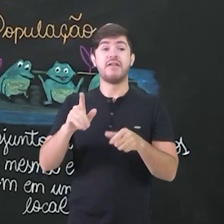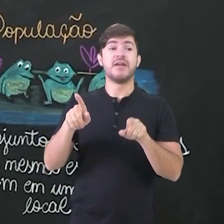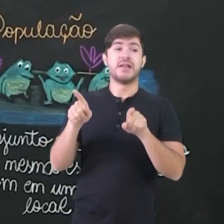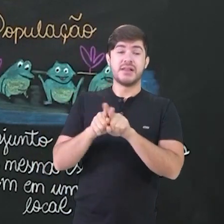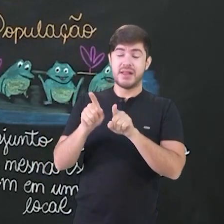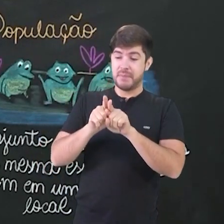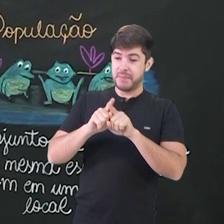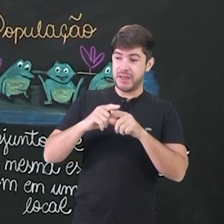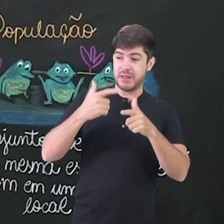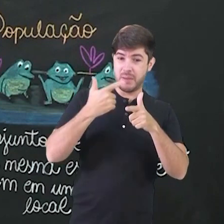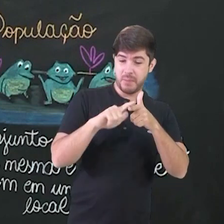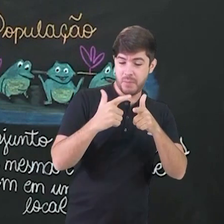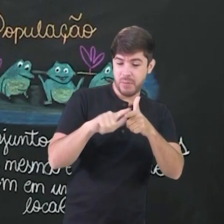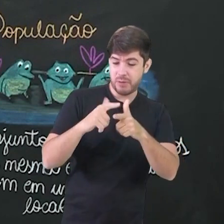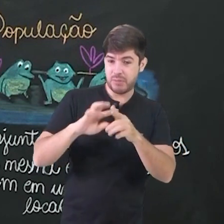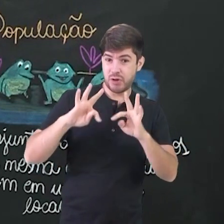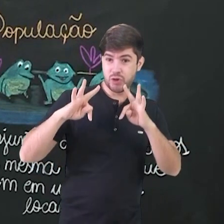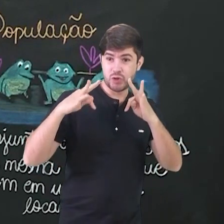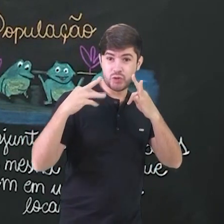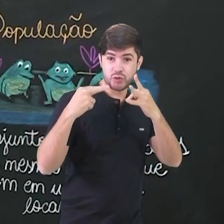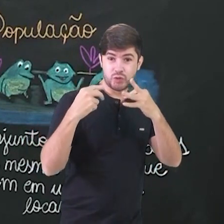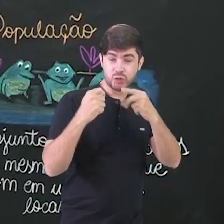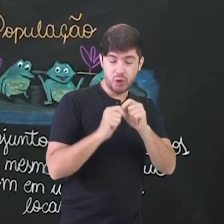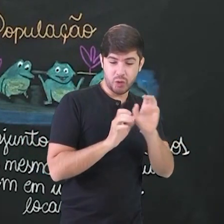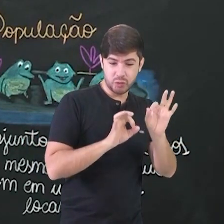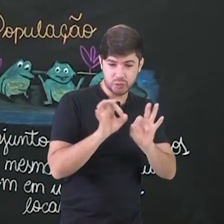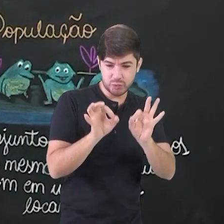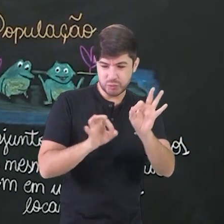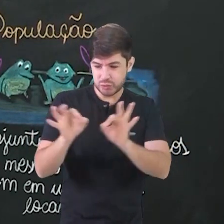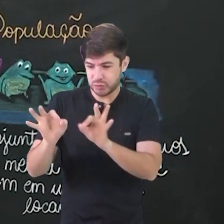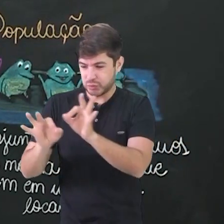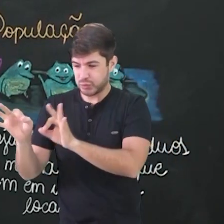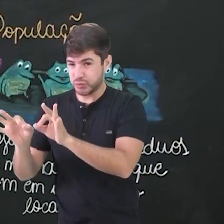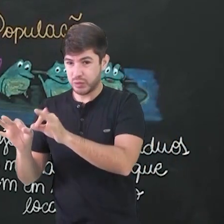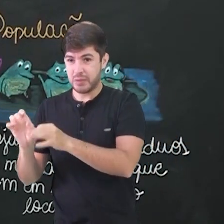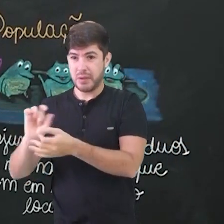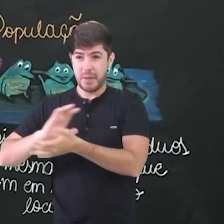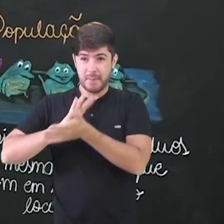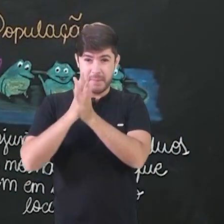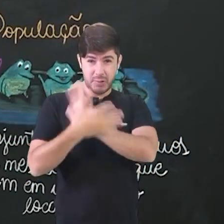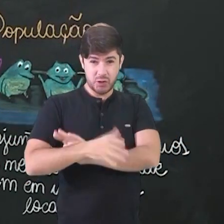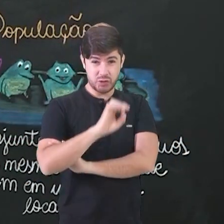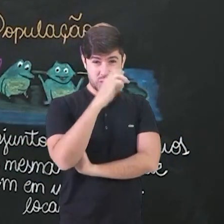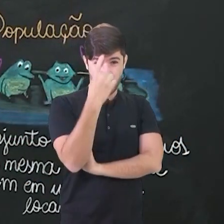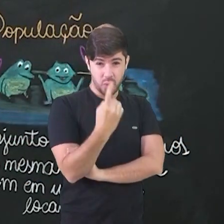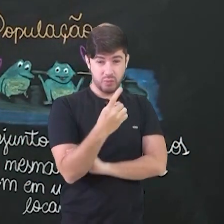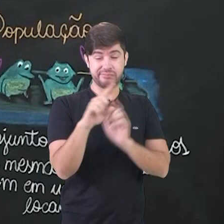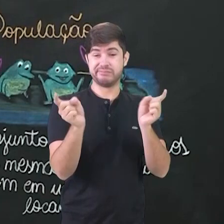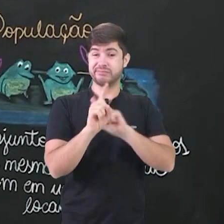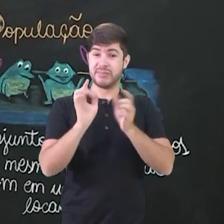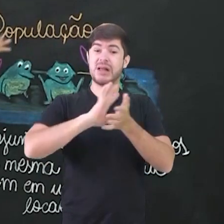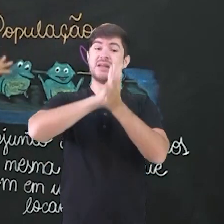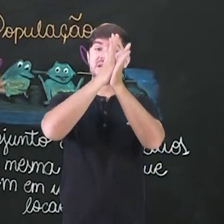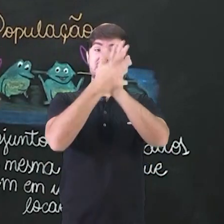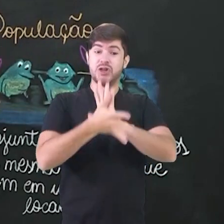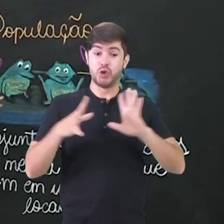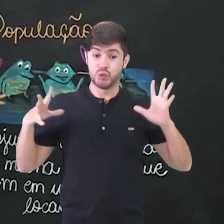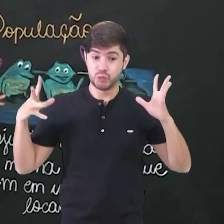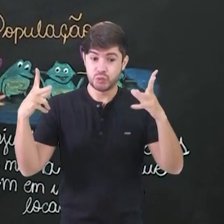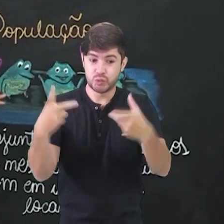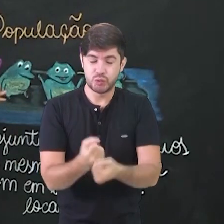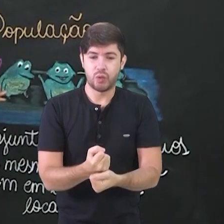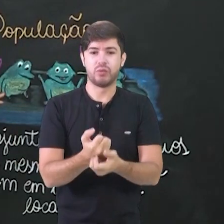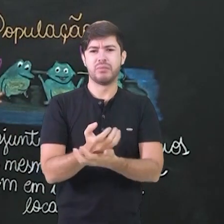vai comprometer todo o sistema. Ela mata um só organismo? Não. Ela vai afetar toda uma